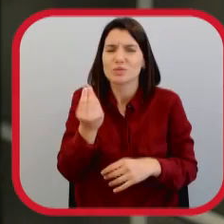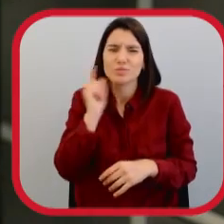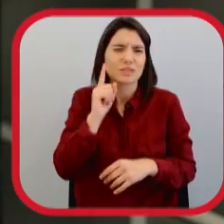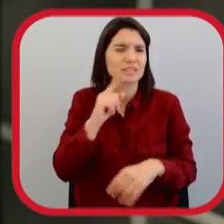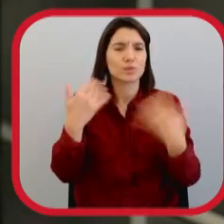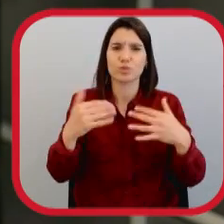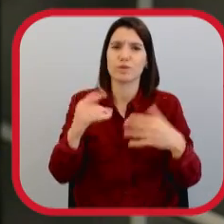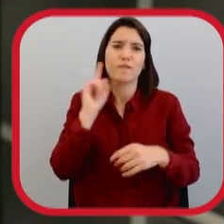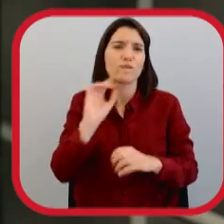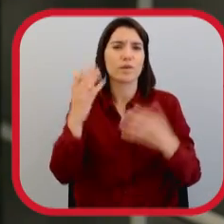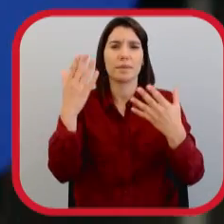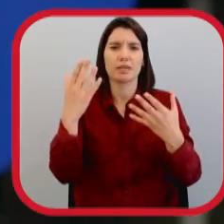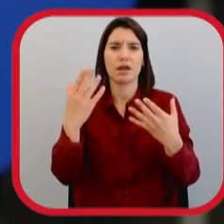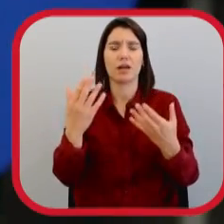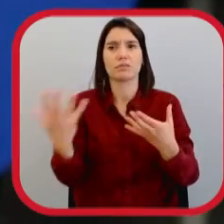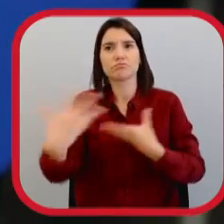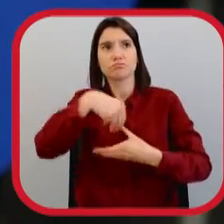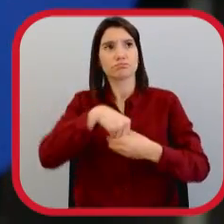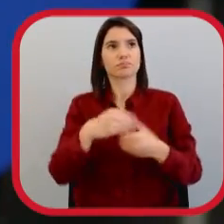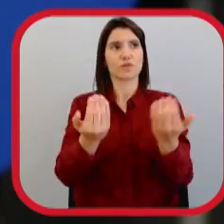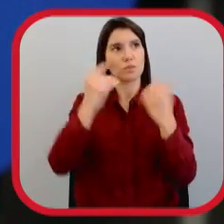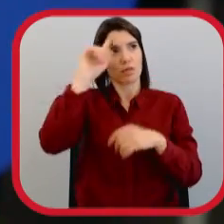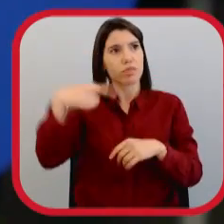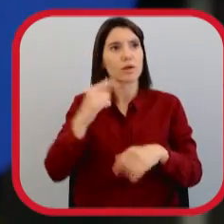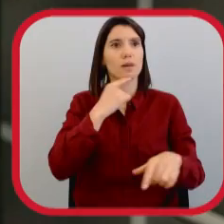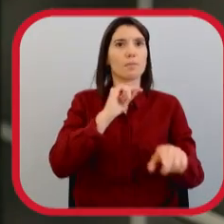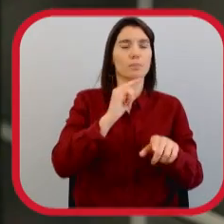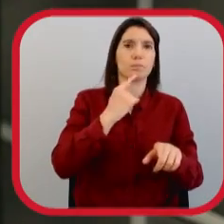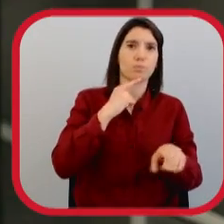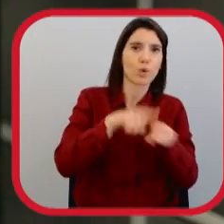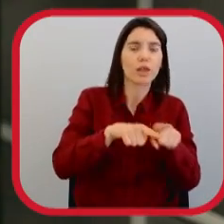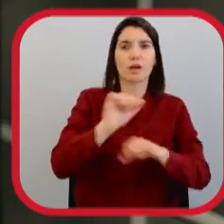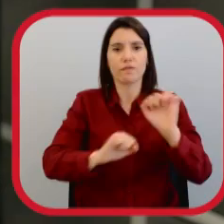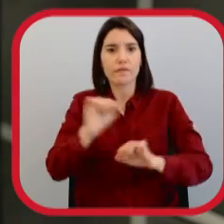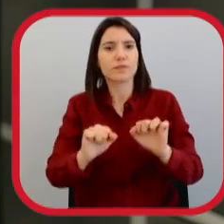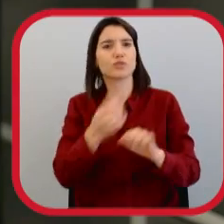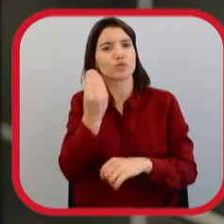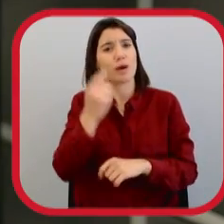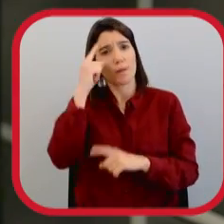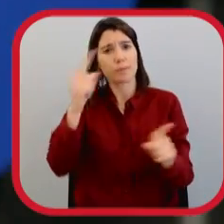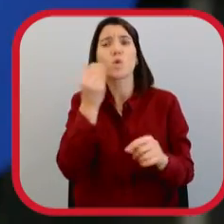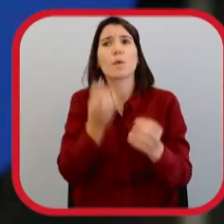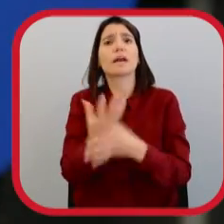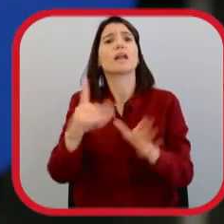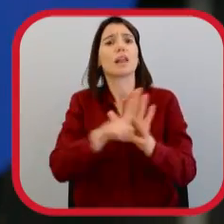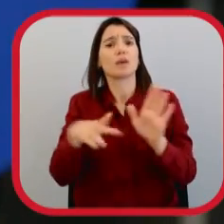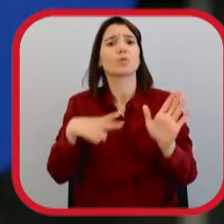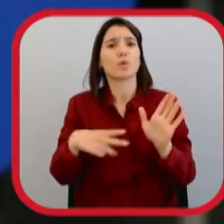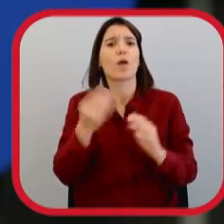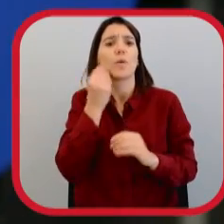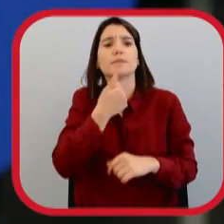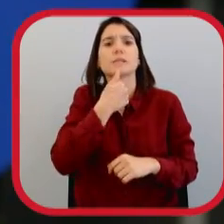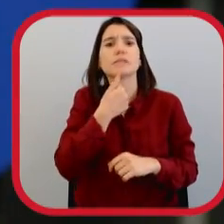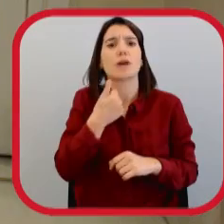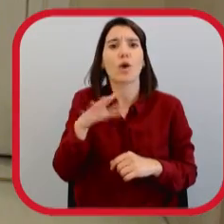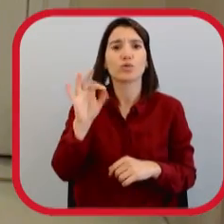muito, muito importante, fundamental, a literacia mediática e a literacia política e que, de facto, os jovens saibam como é que se faz uma lei neste país, como é